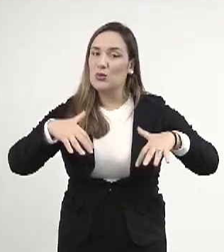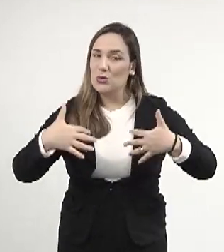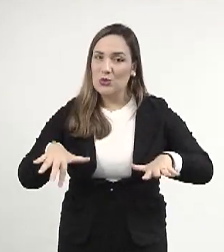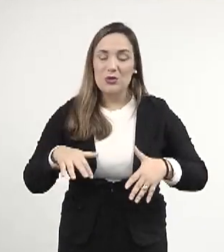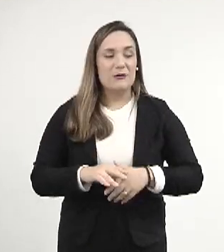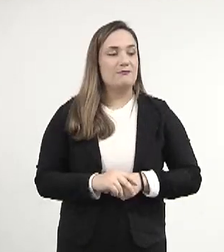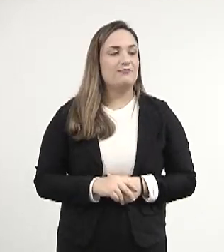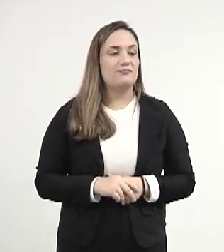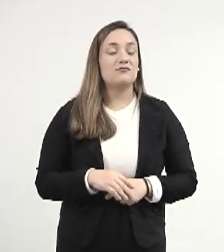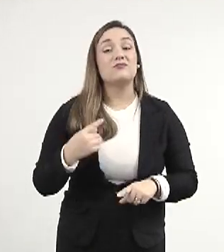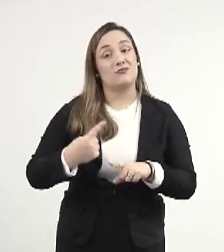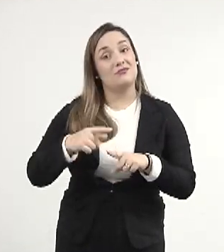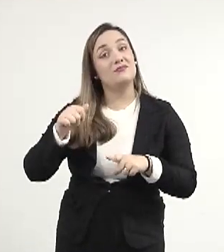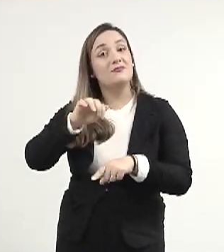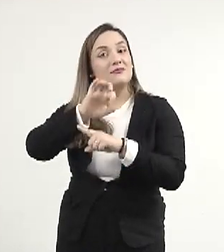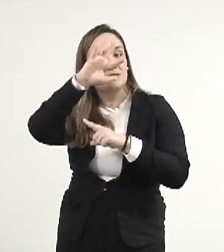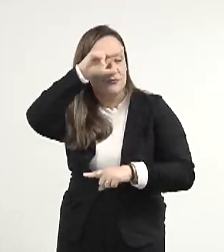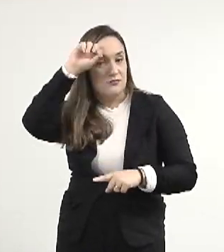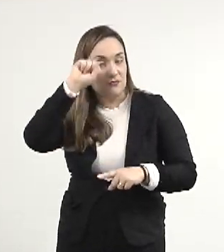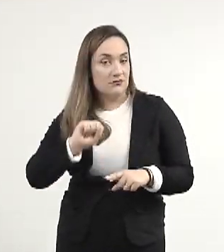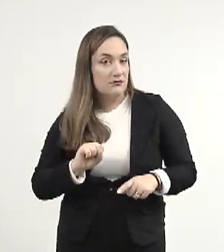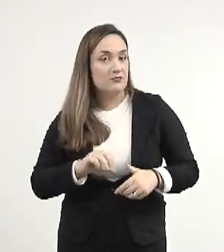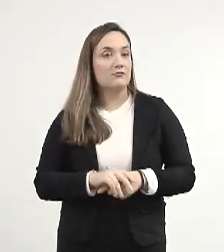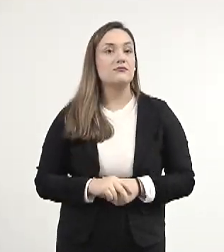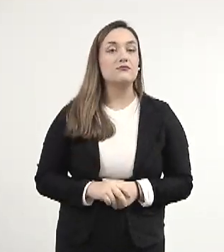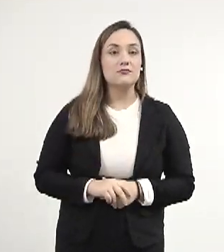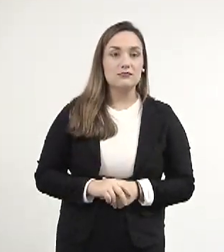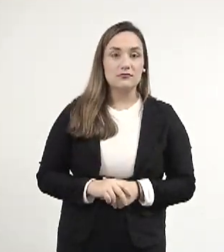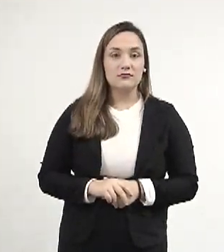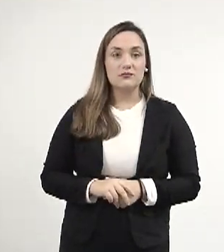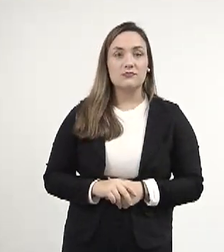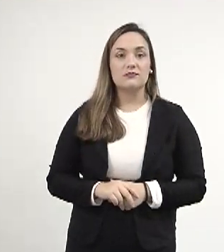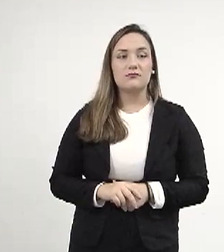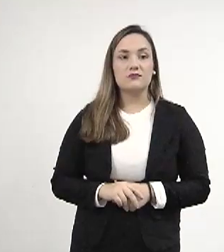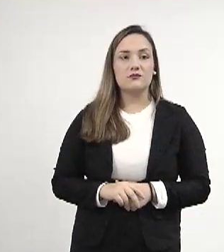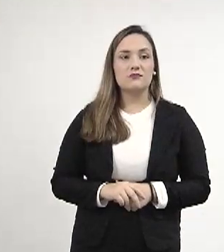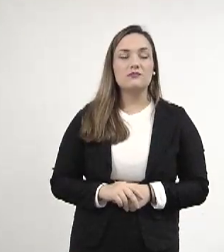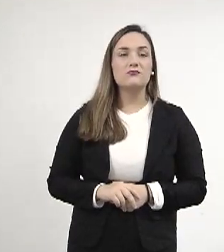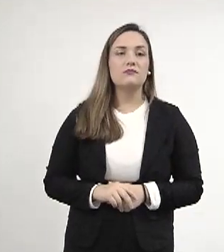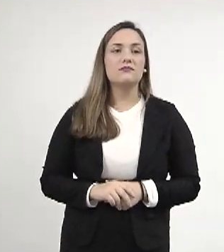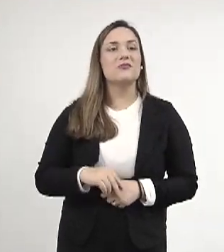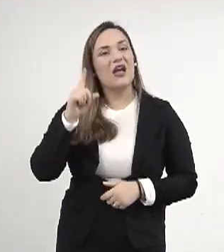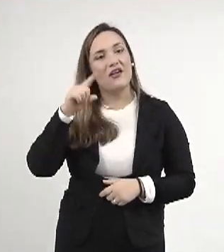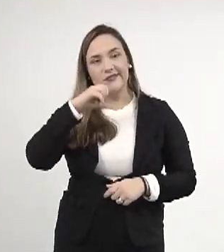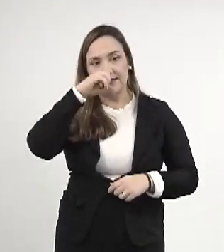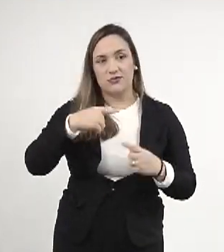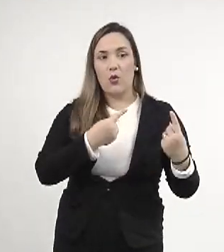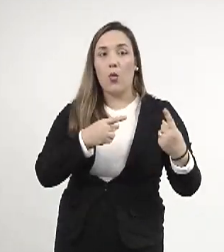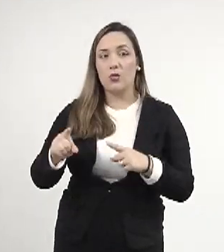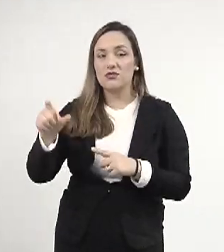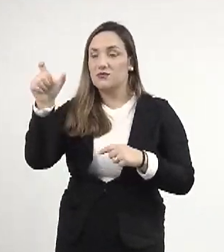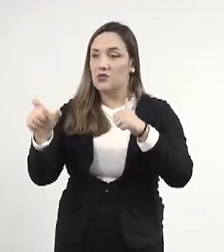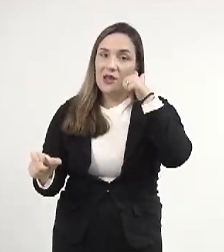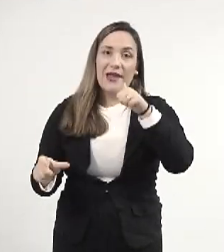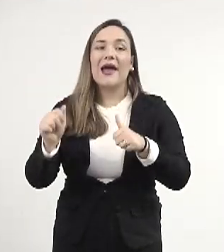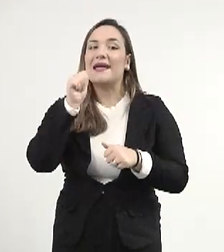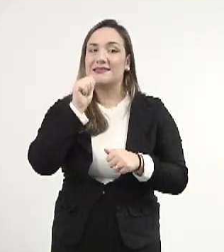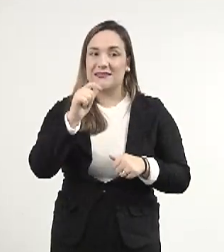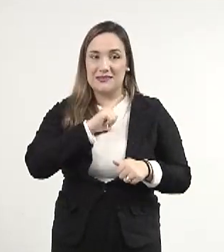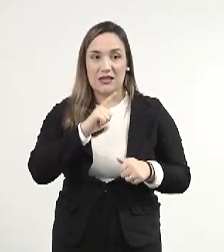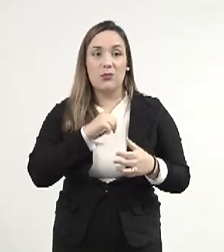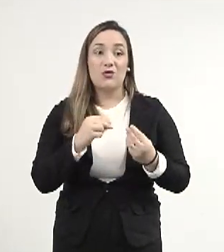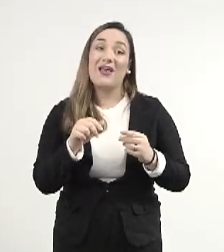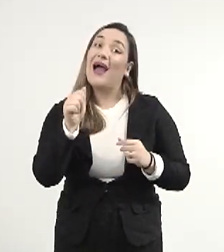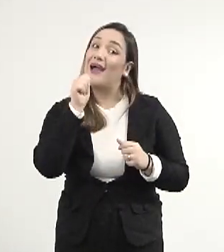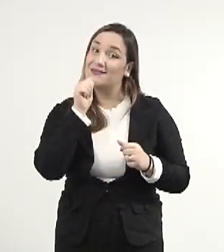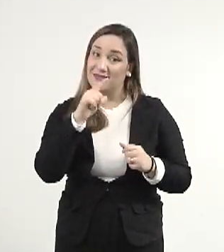conhecimento, que o Mato Grosso do Sul também é um dos estados que lideram a violência contra nós mulheres, infelizmente ainda, por mais que